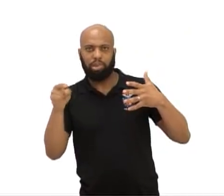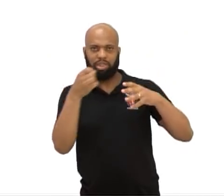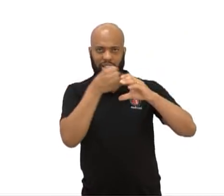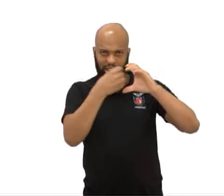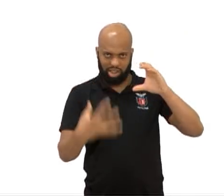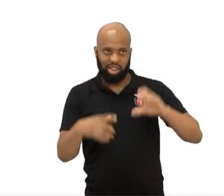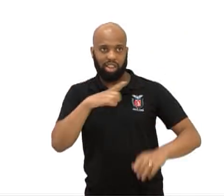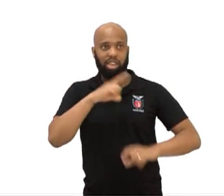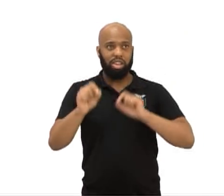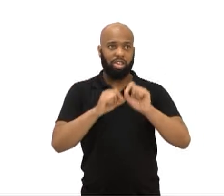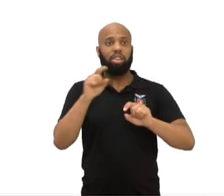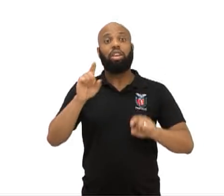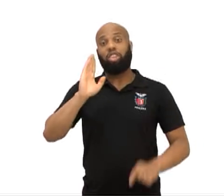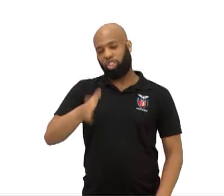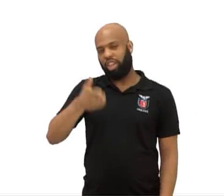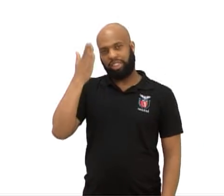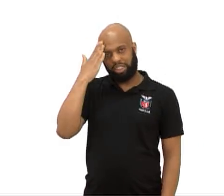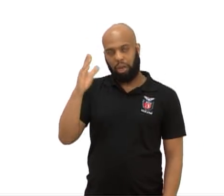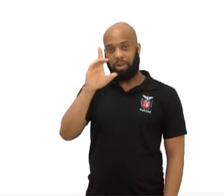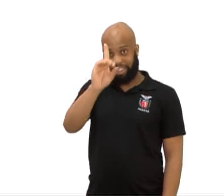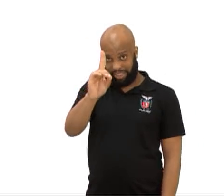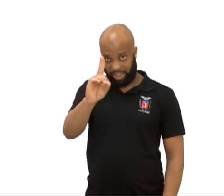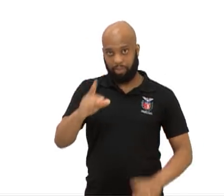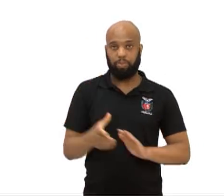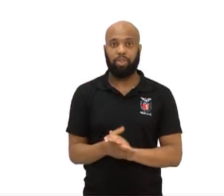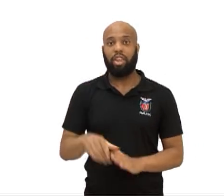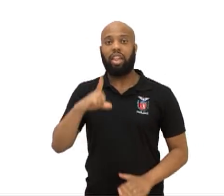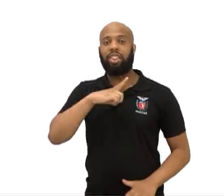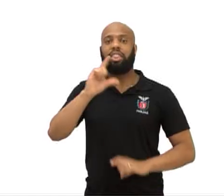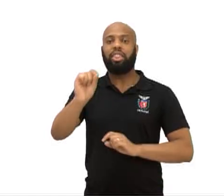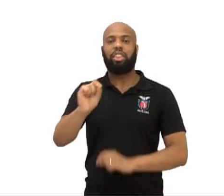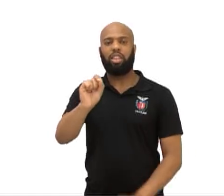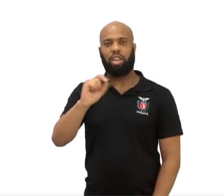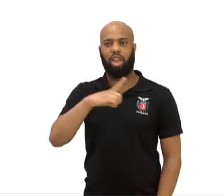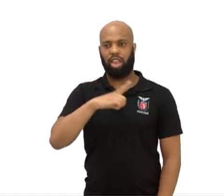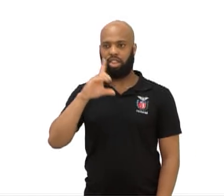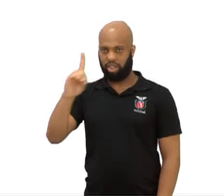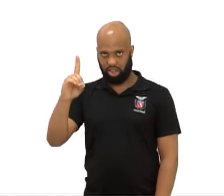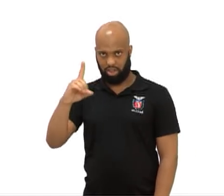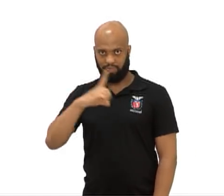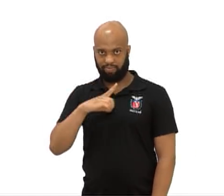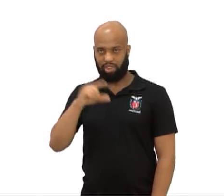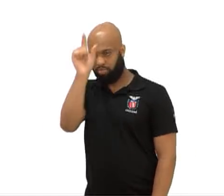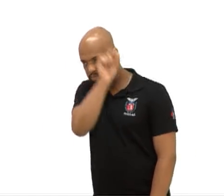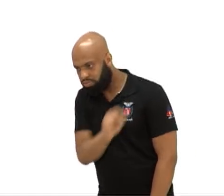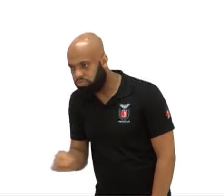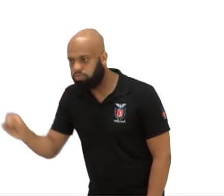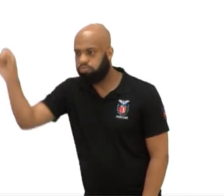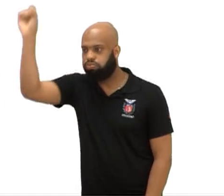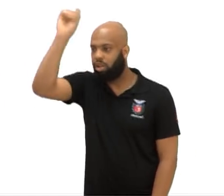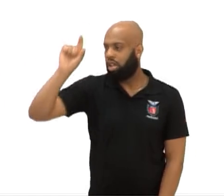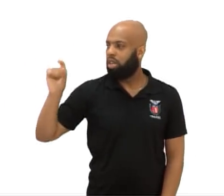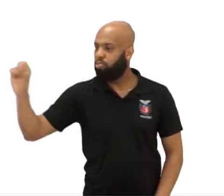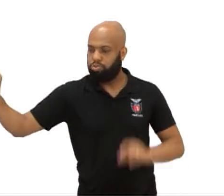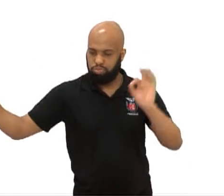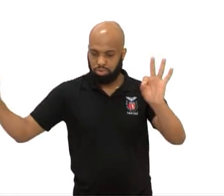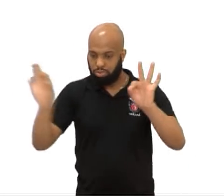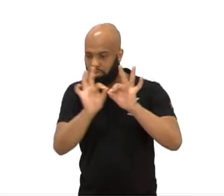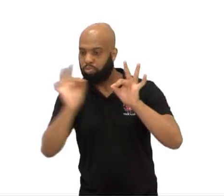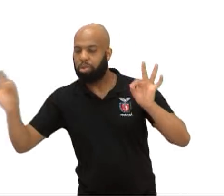Temos o diâmetro e temos a corda. A corda, quem que é?